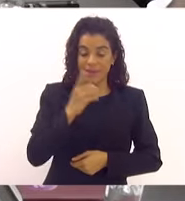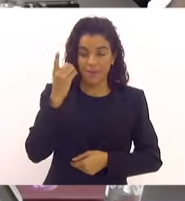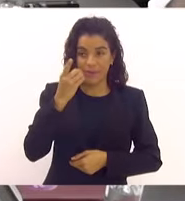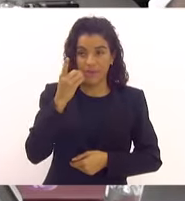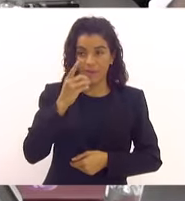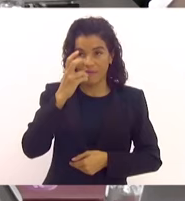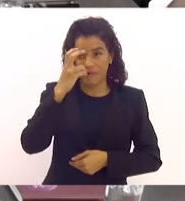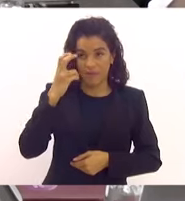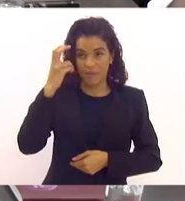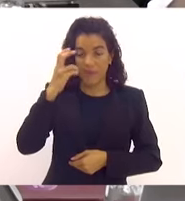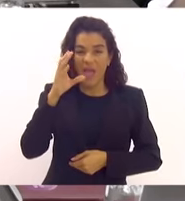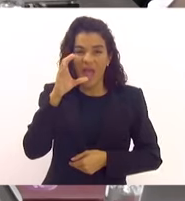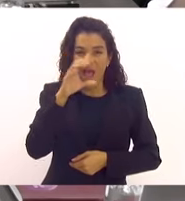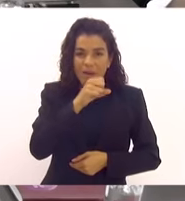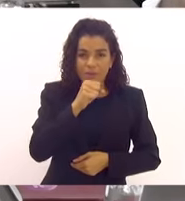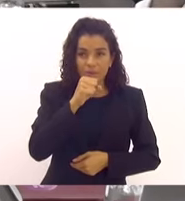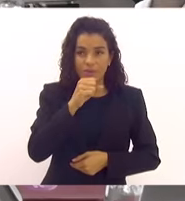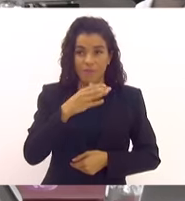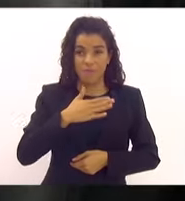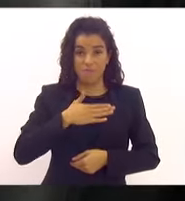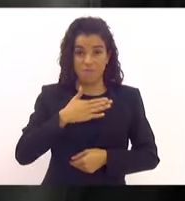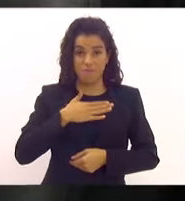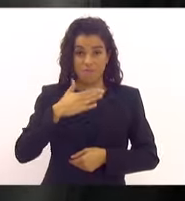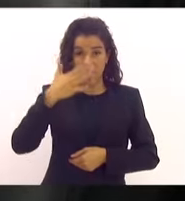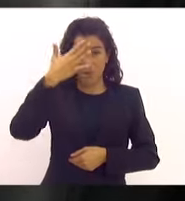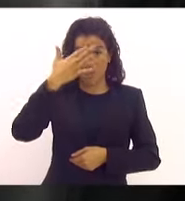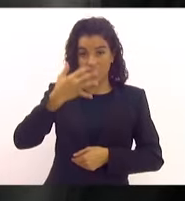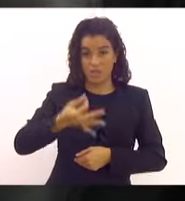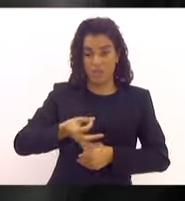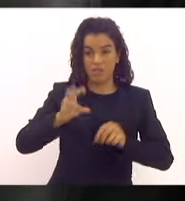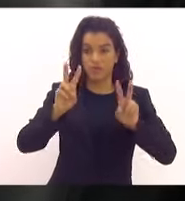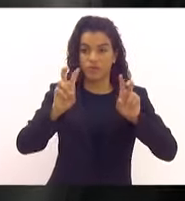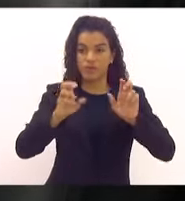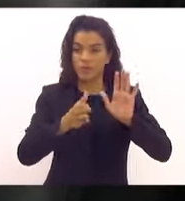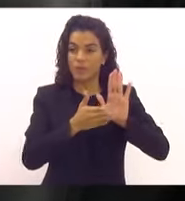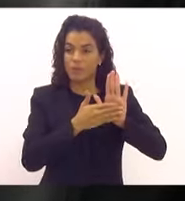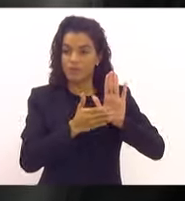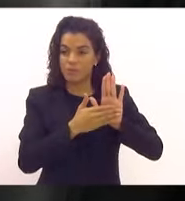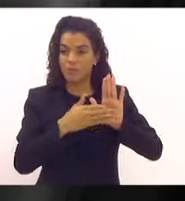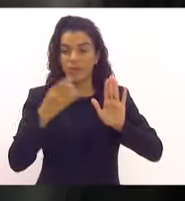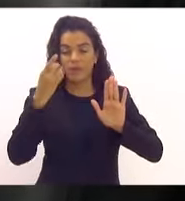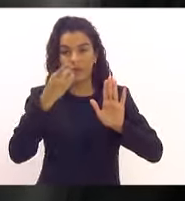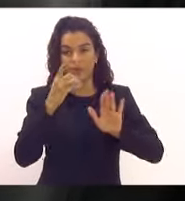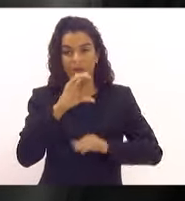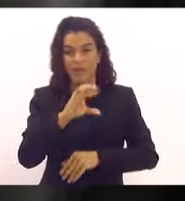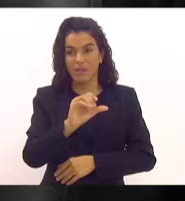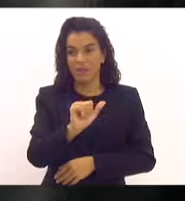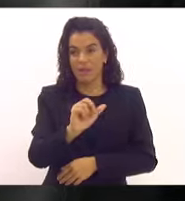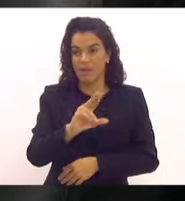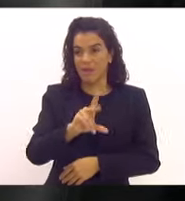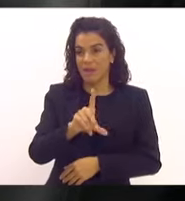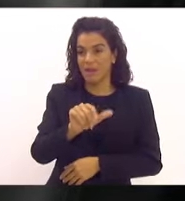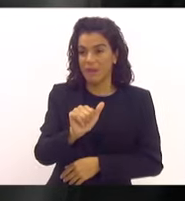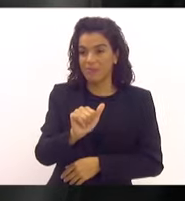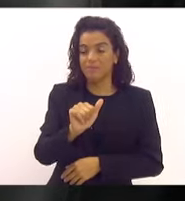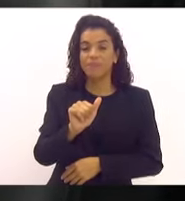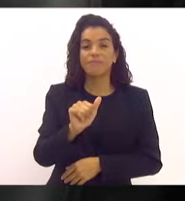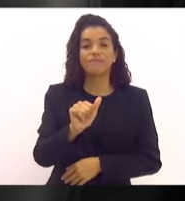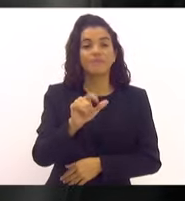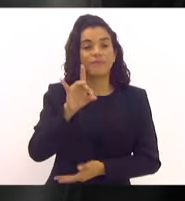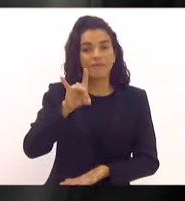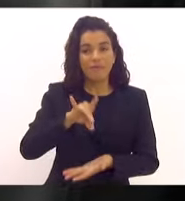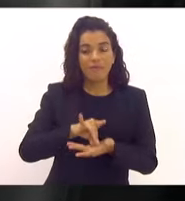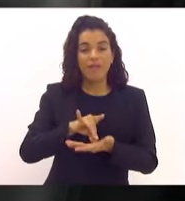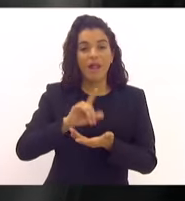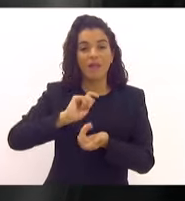Presidente, muito rapidamente, aqui, o meu entendimento em relação à proposição da deputada Carla Machado é que ela está, na